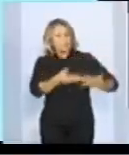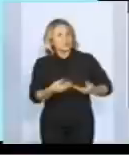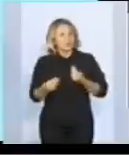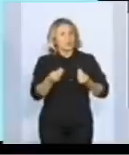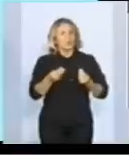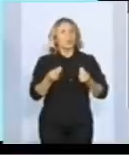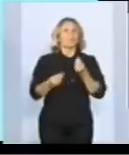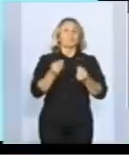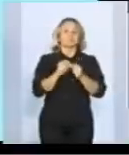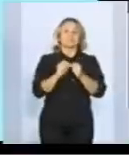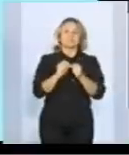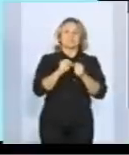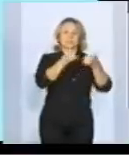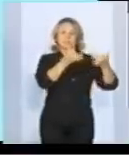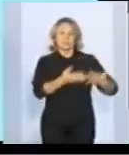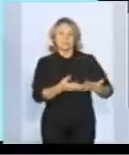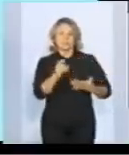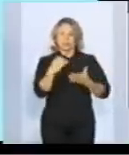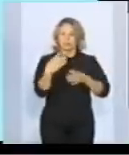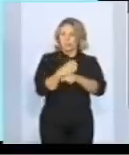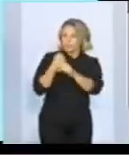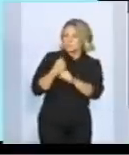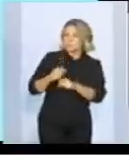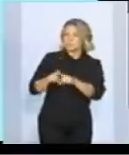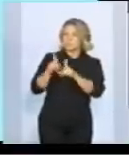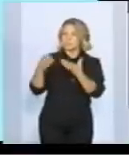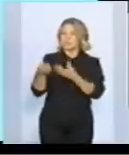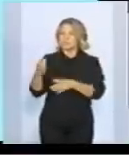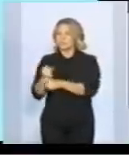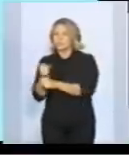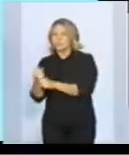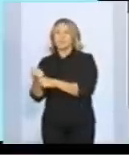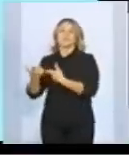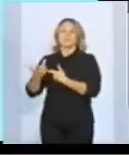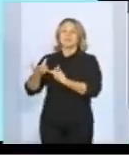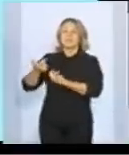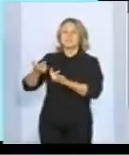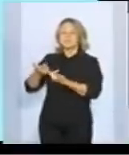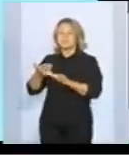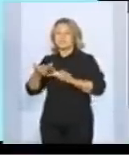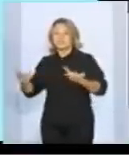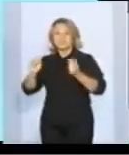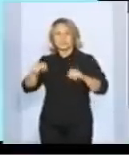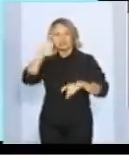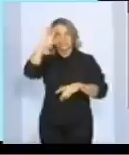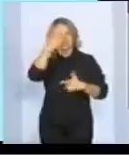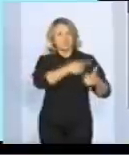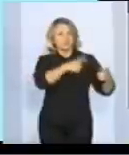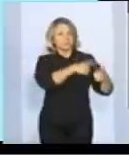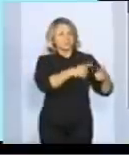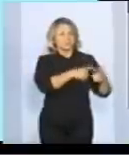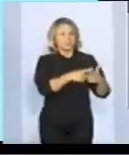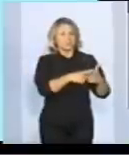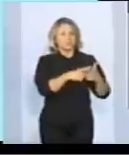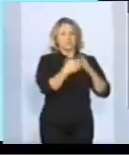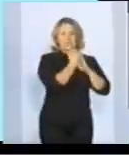de custo, não só custo contábil, mas custos de transação, custos burocráticos que envolvem essa regulação? Então, esses são